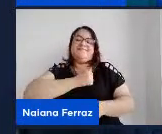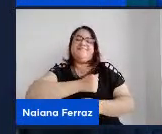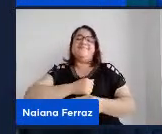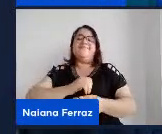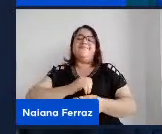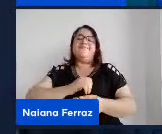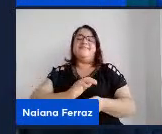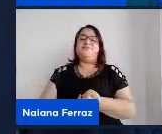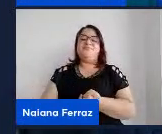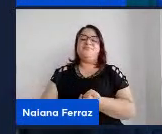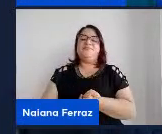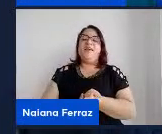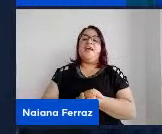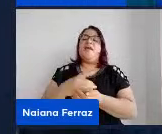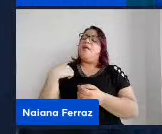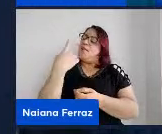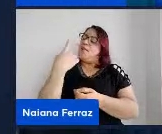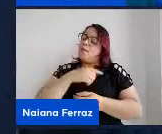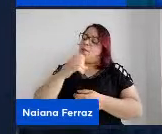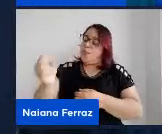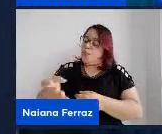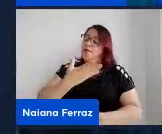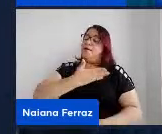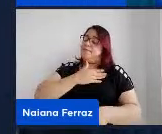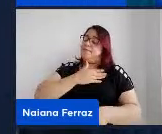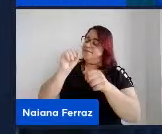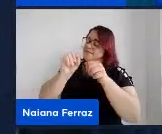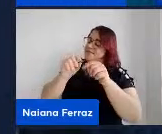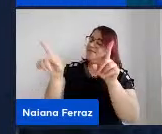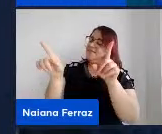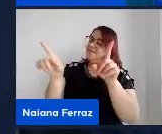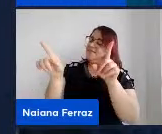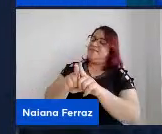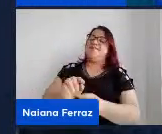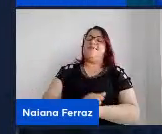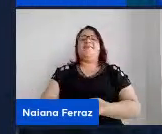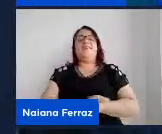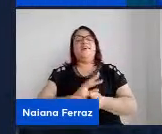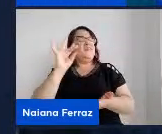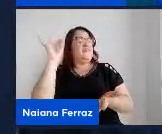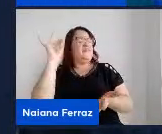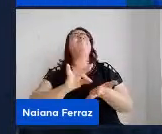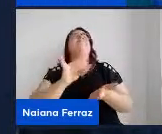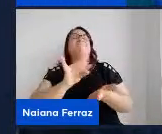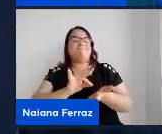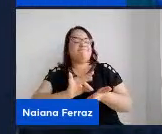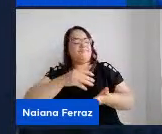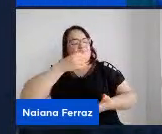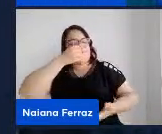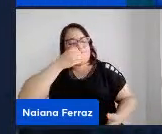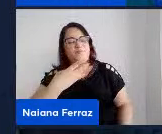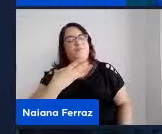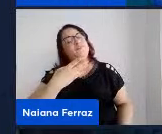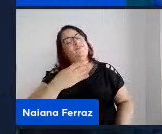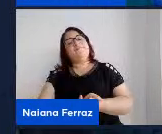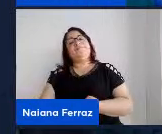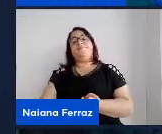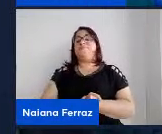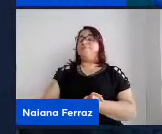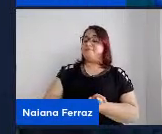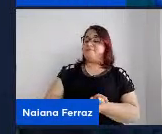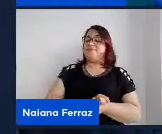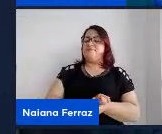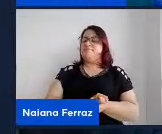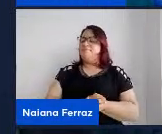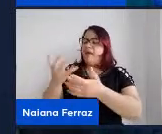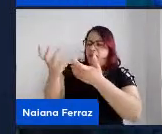também novos amigos, né? Verdade, né? Que coisa boa. Que boa. Coisa boa, né? Queres acrescentar algo ao